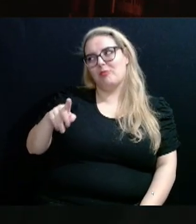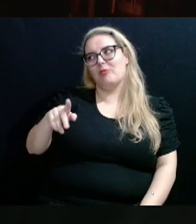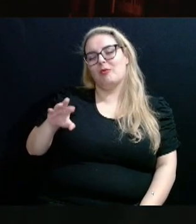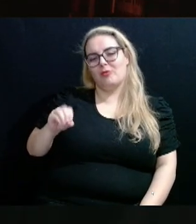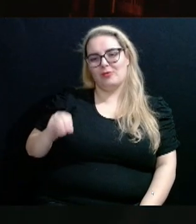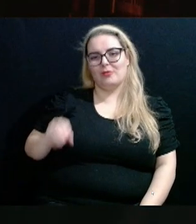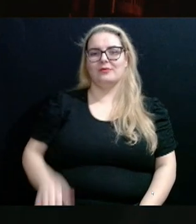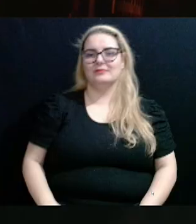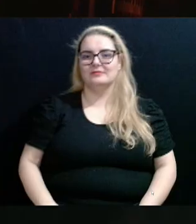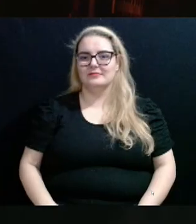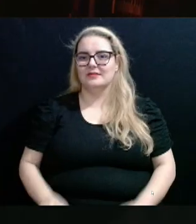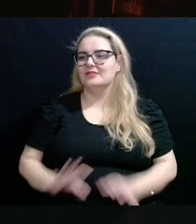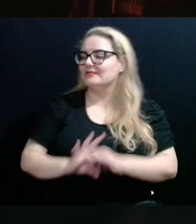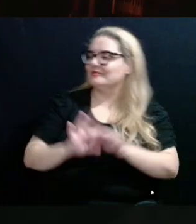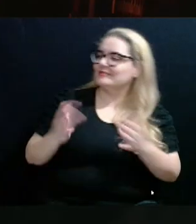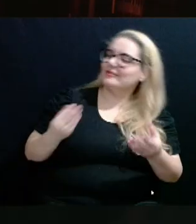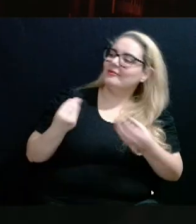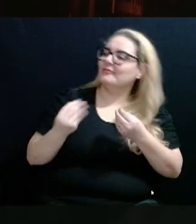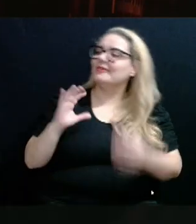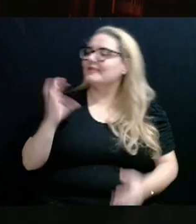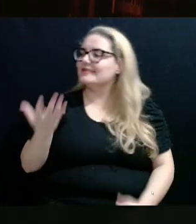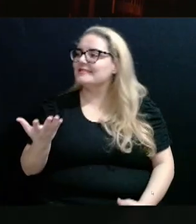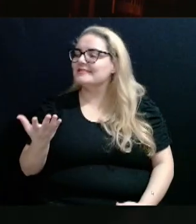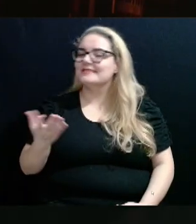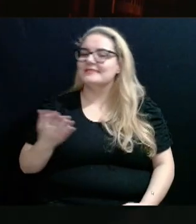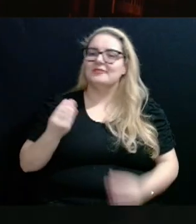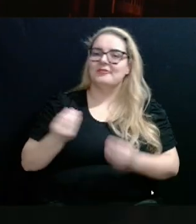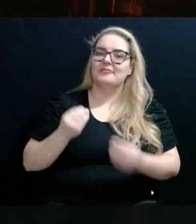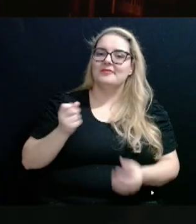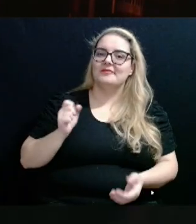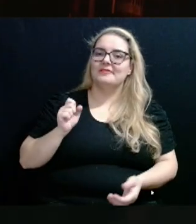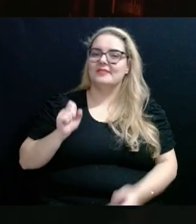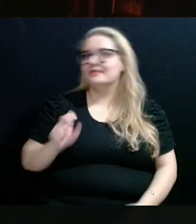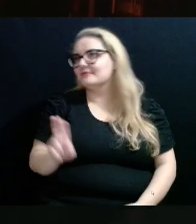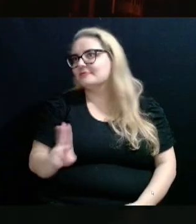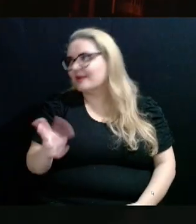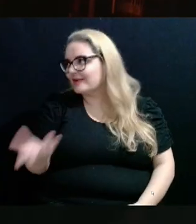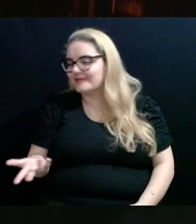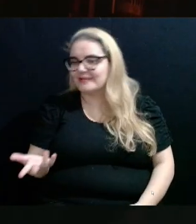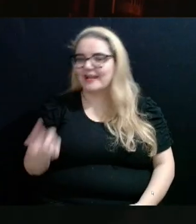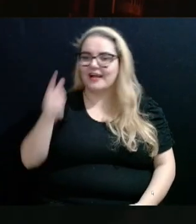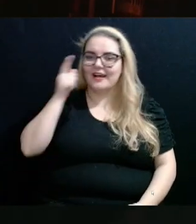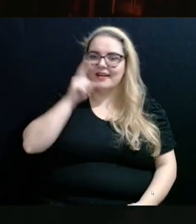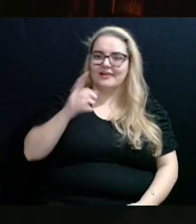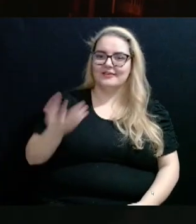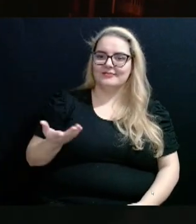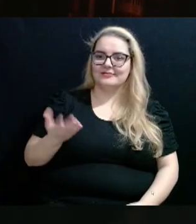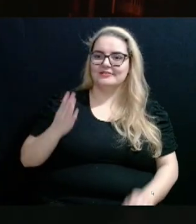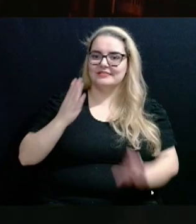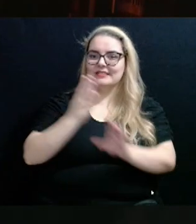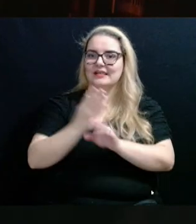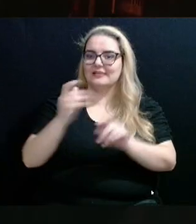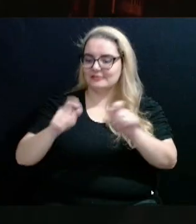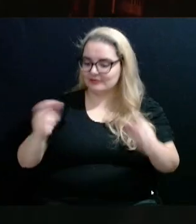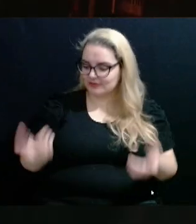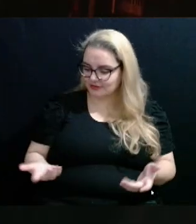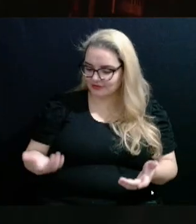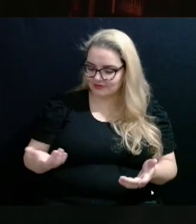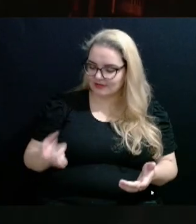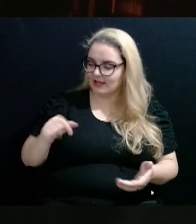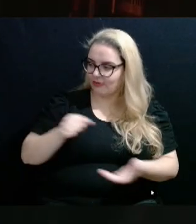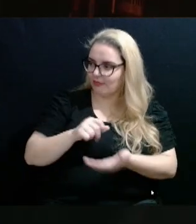disponível? Como que a gente faz? Você consegue encontrar pessoas? É um aplicativo que encontra pessoas que